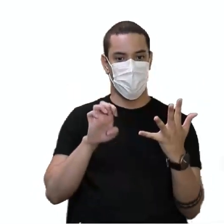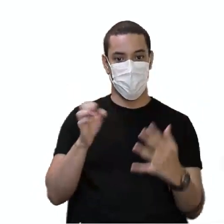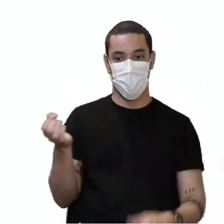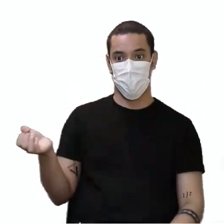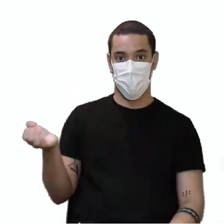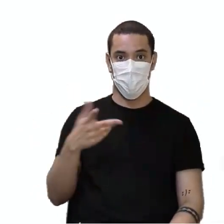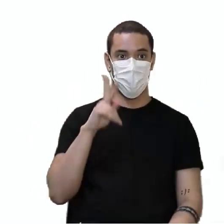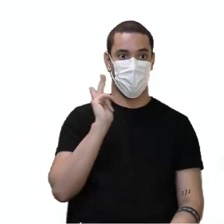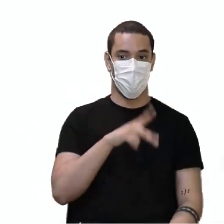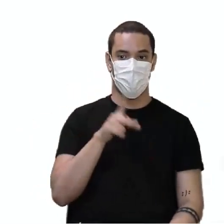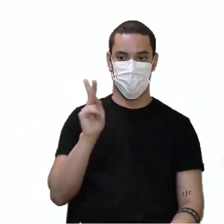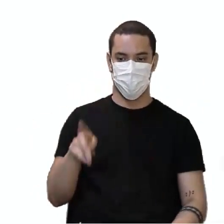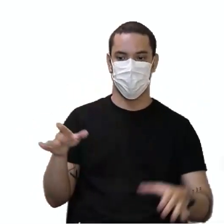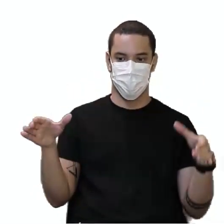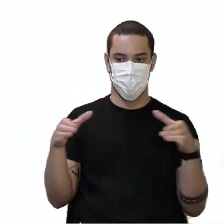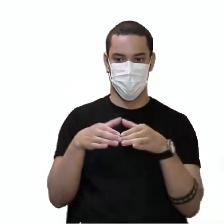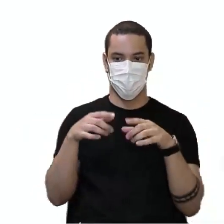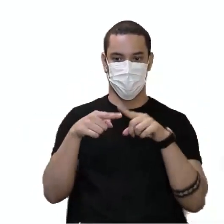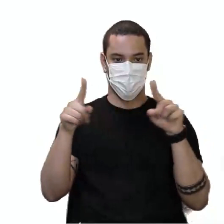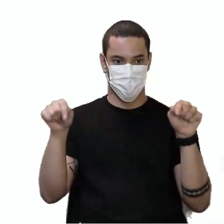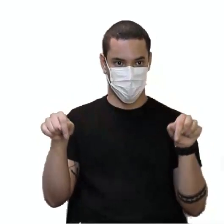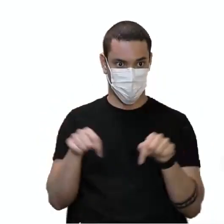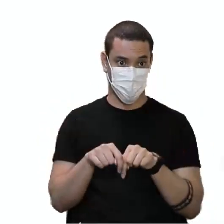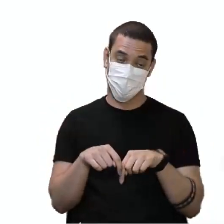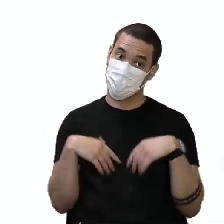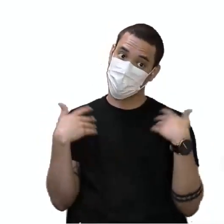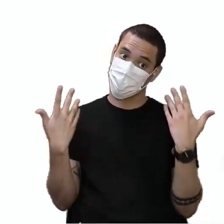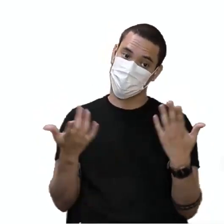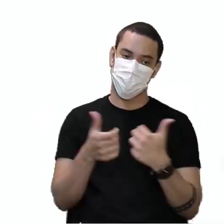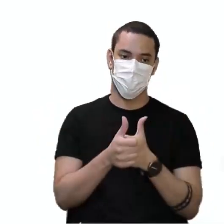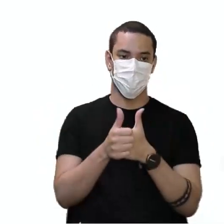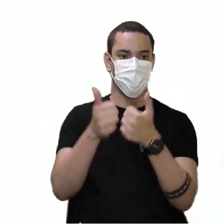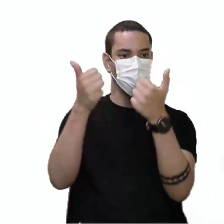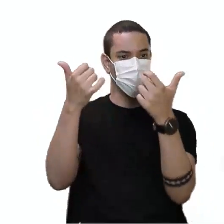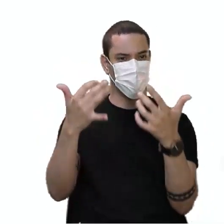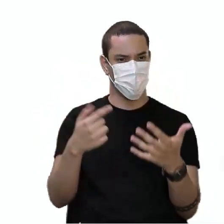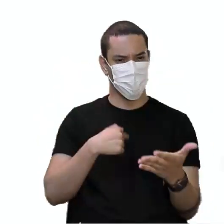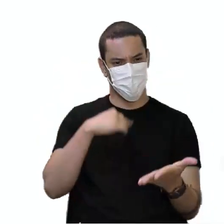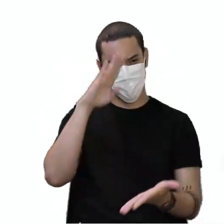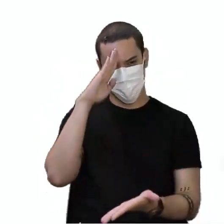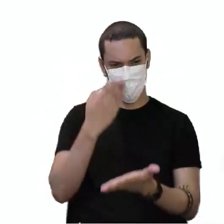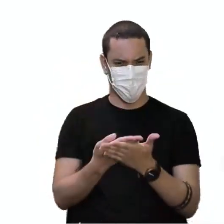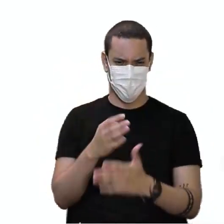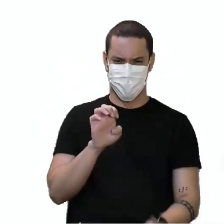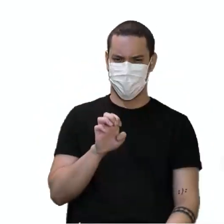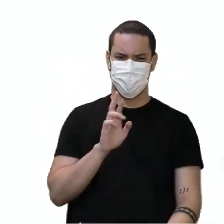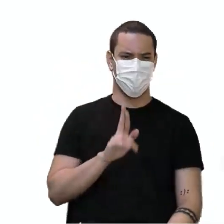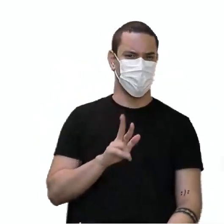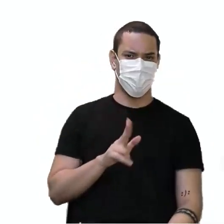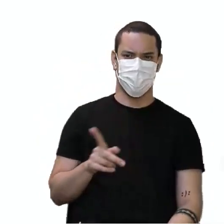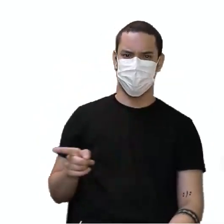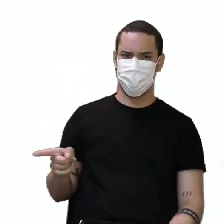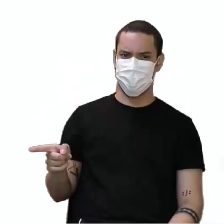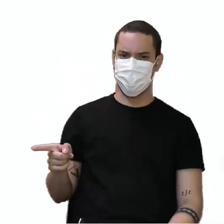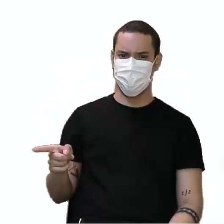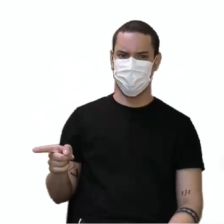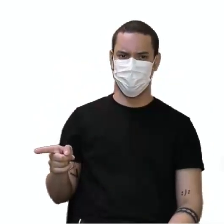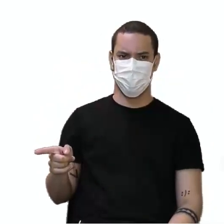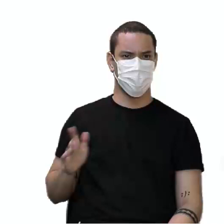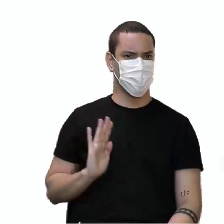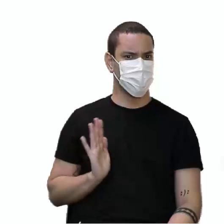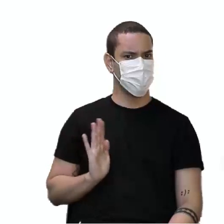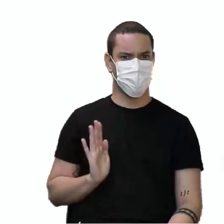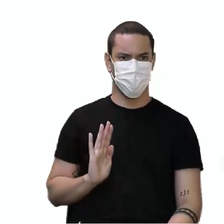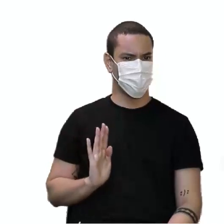novo professor da turma. Bem, de acordo com o que eu falei aqui para vocês, eu acredito que a letra E não vai ser, né? Eu já dei uma espécie